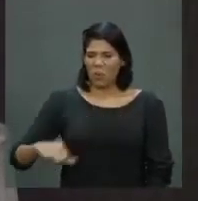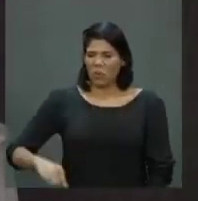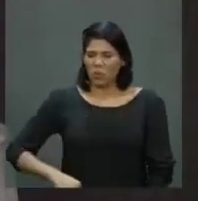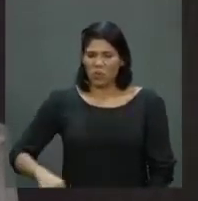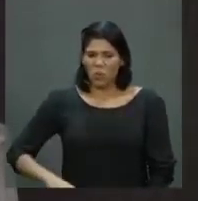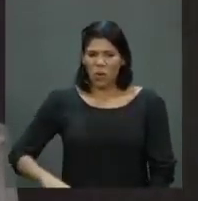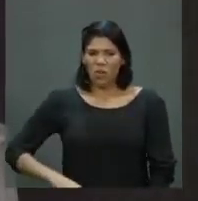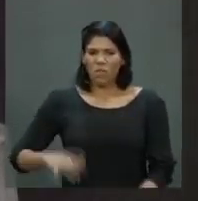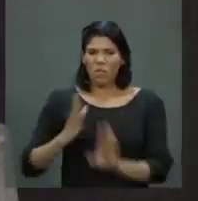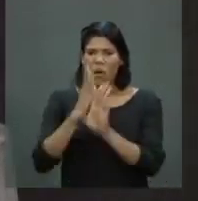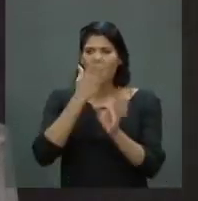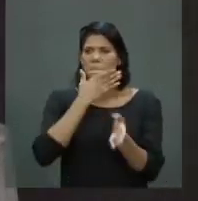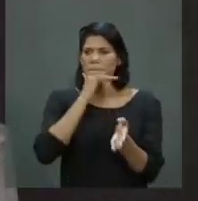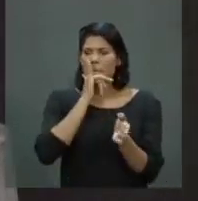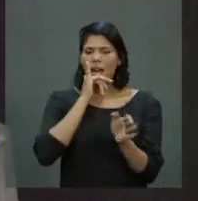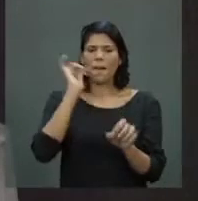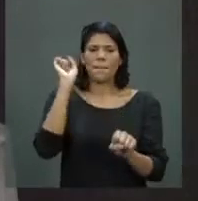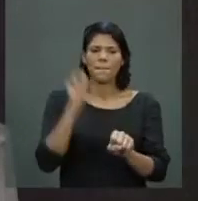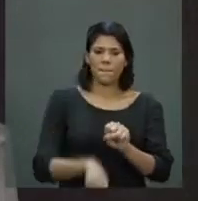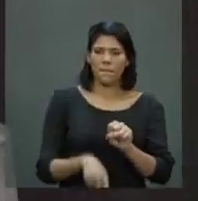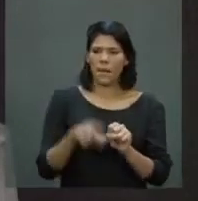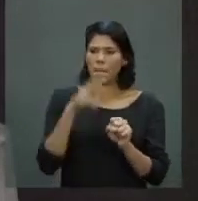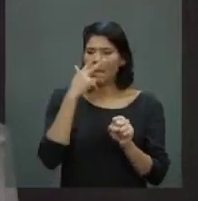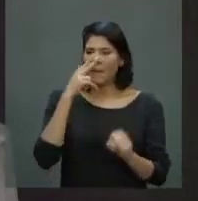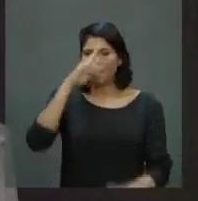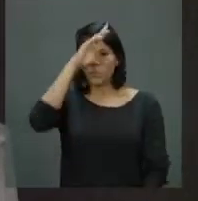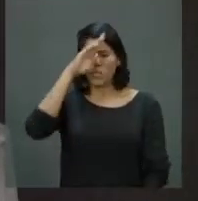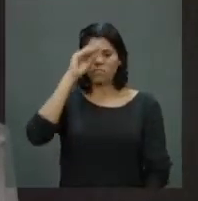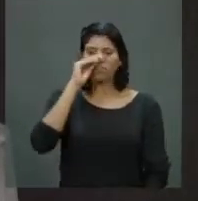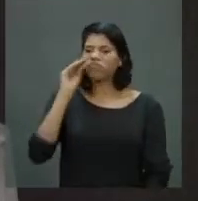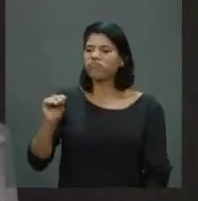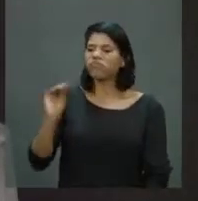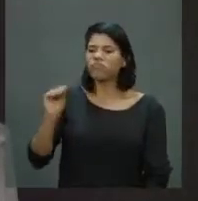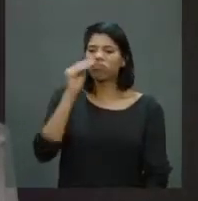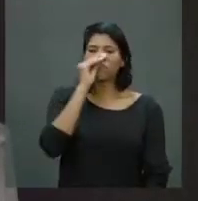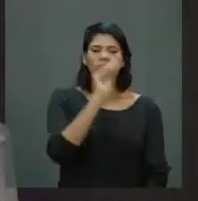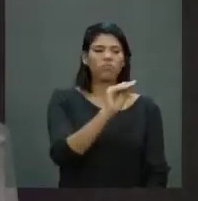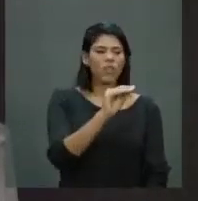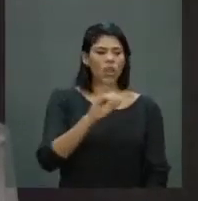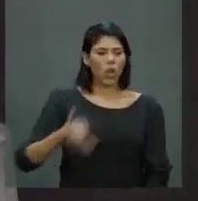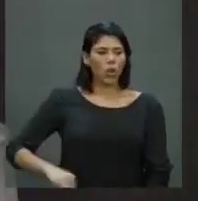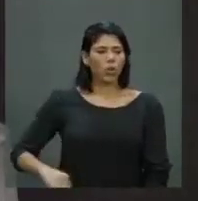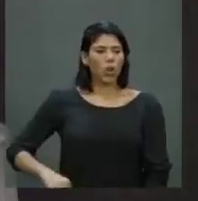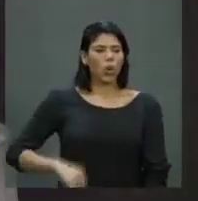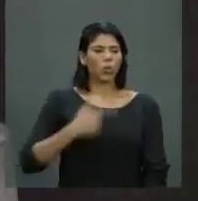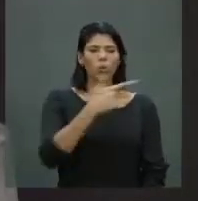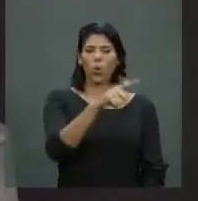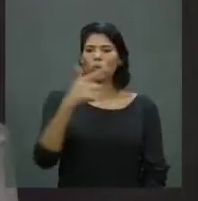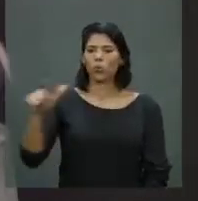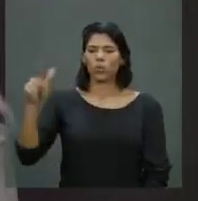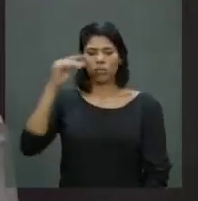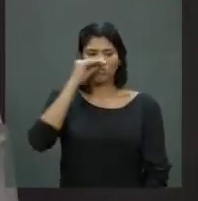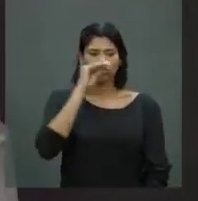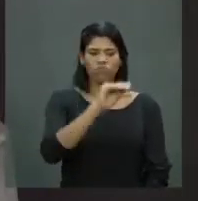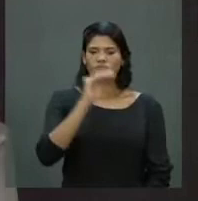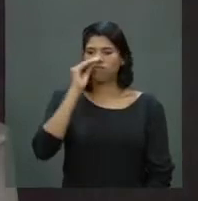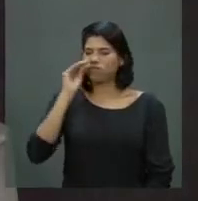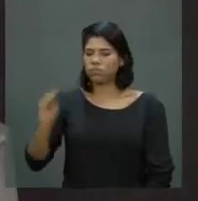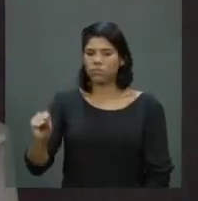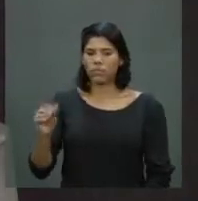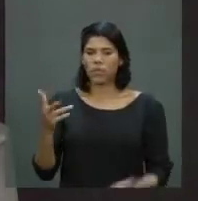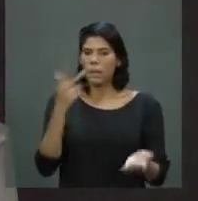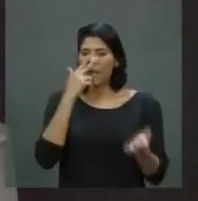ele despreza a dor dos outros, quando ele se referiu ao desaparecimento